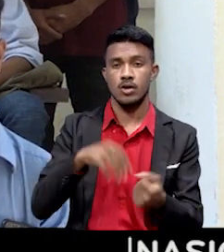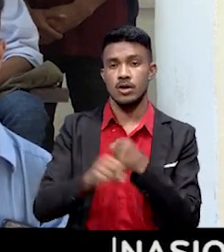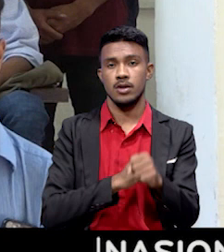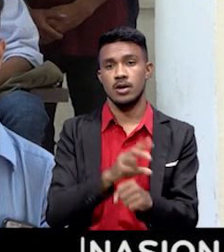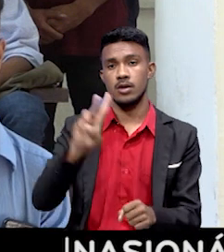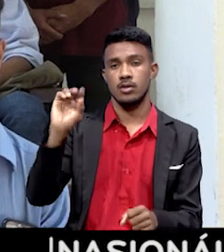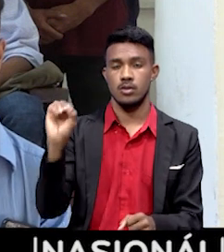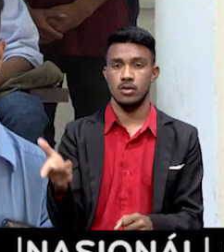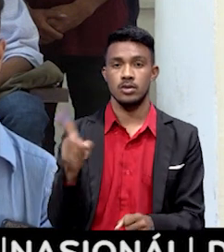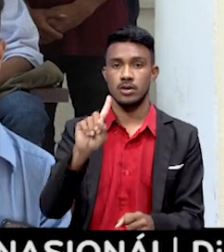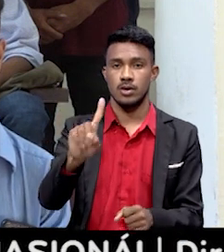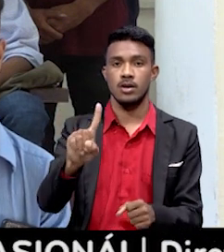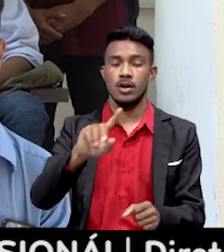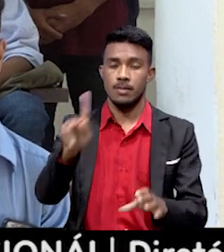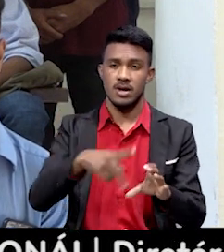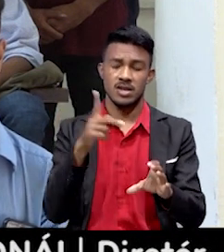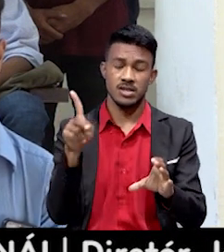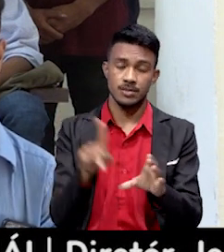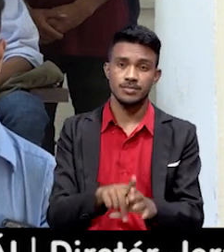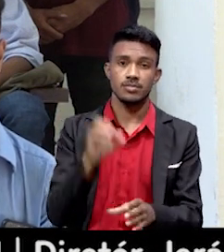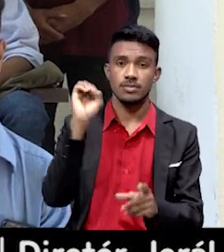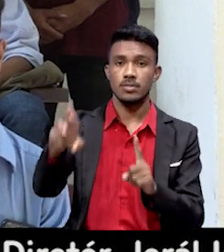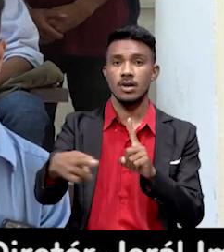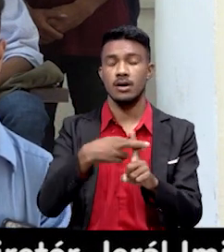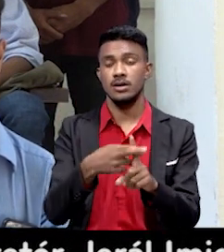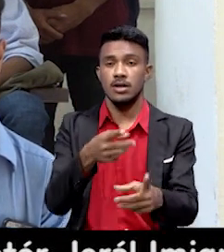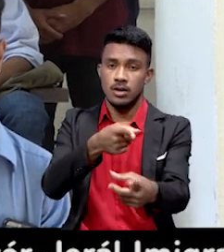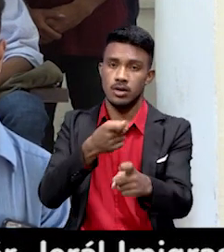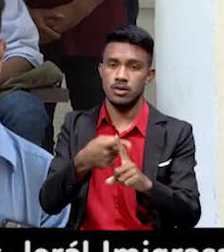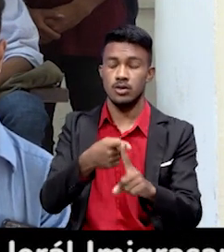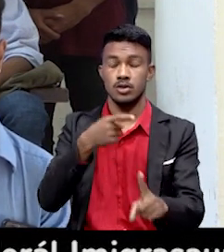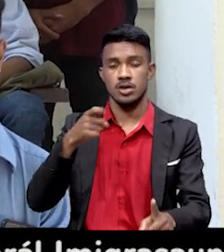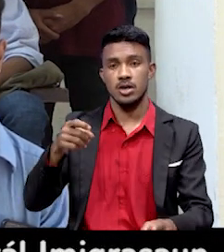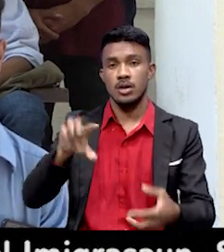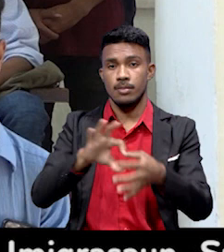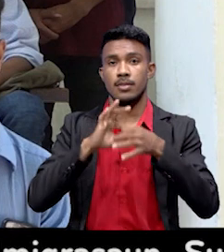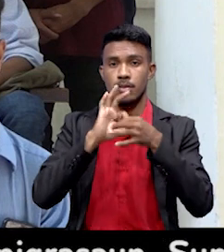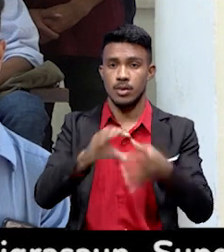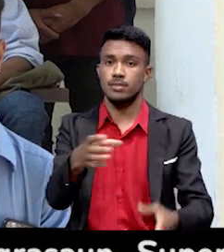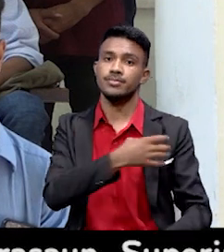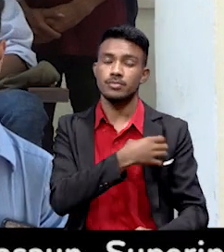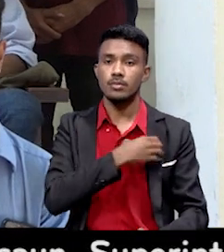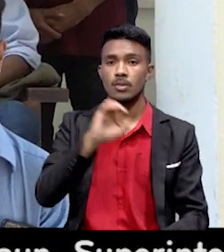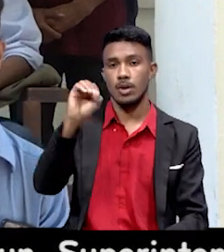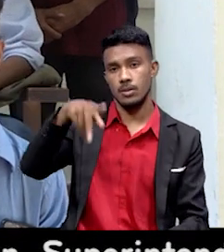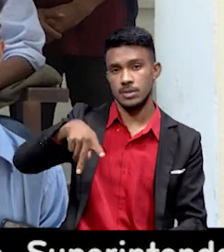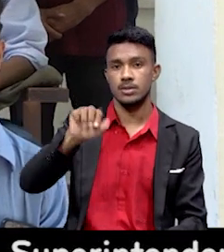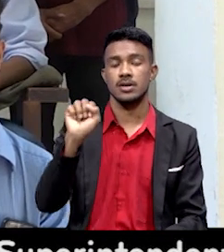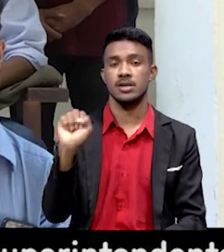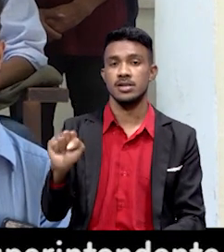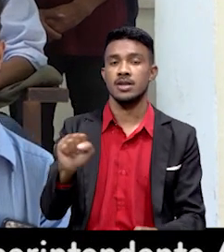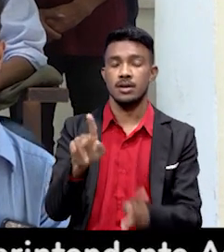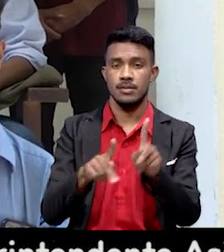matebiang, participa kare funang, nebe hetan tiru si membro Polícia Oficial Comunitário OPS, ia